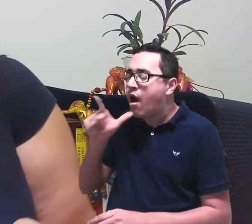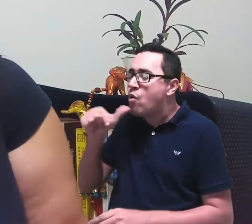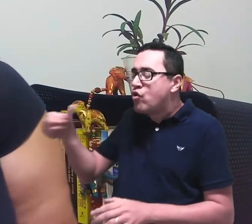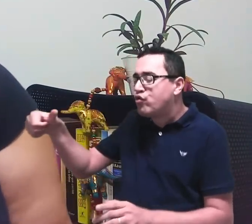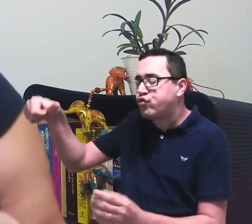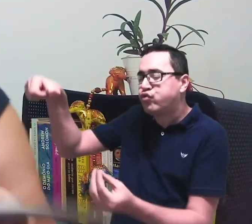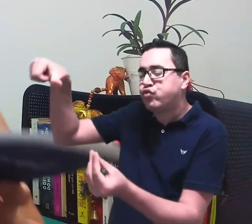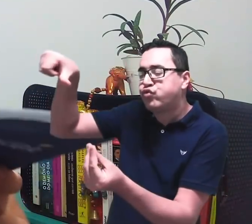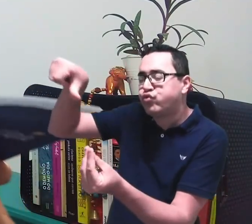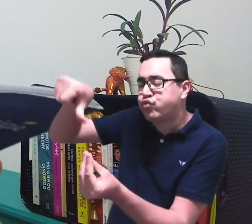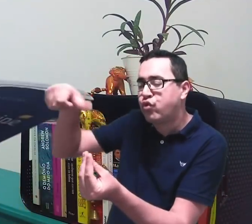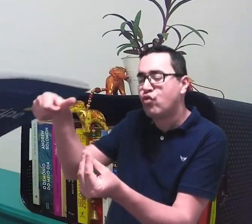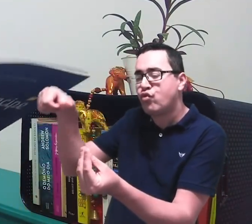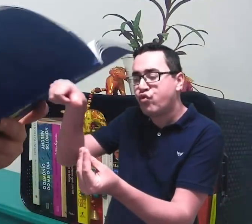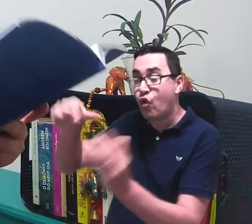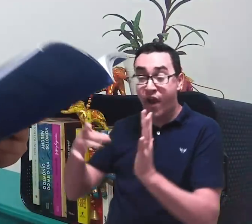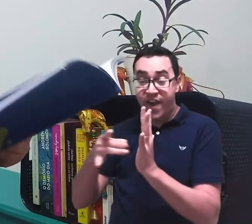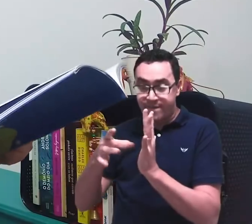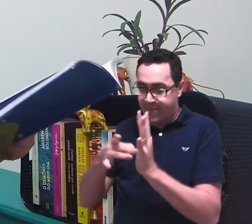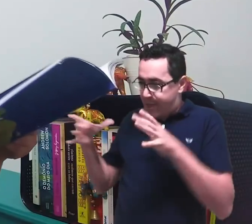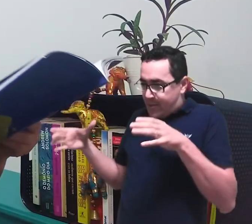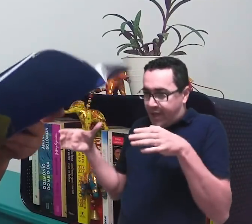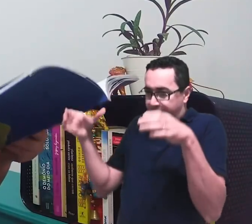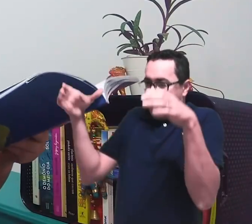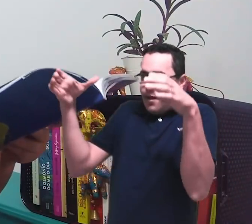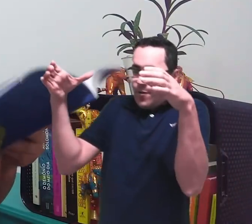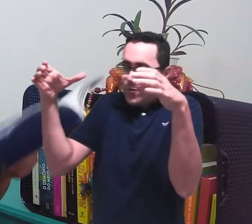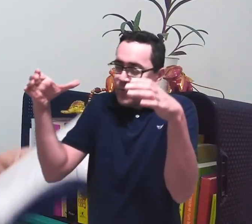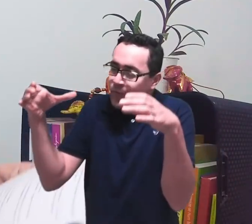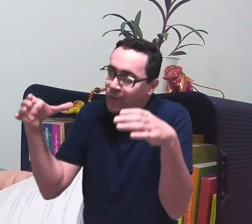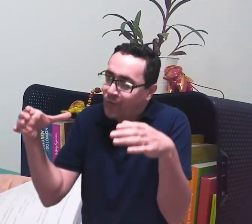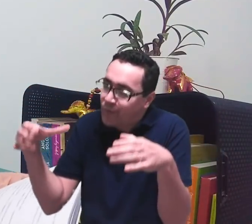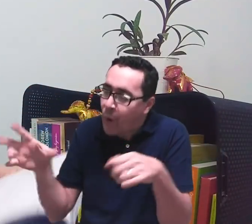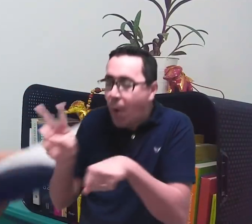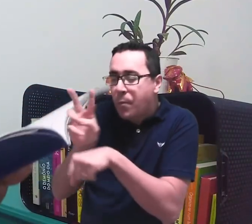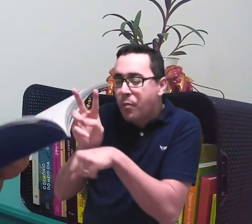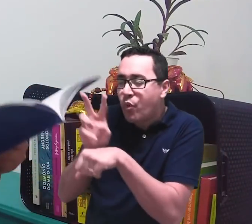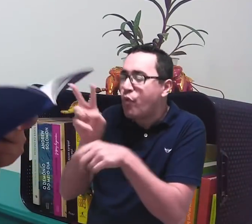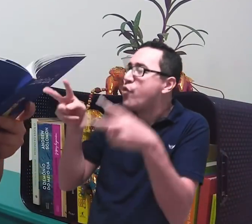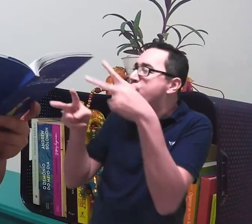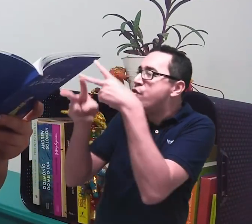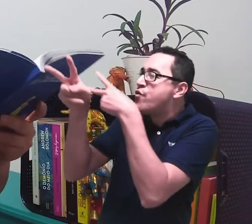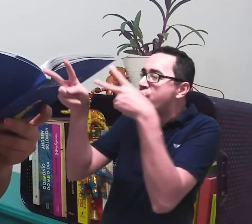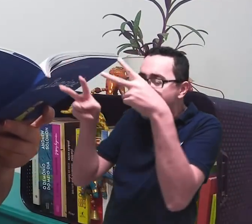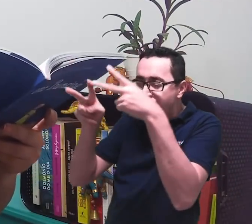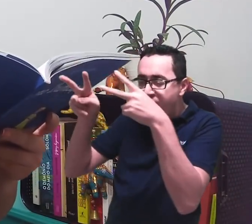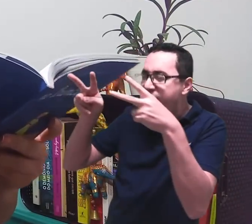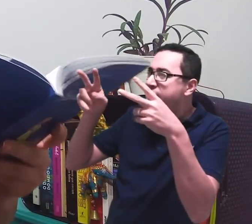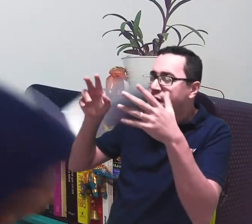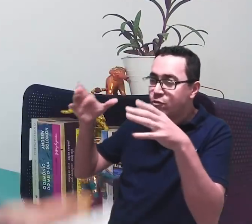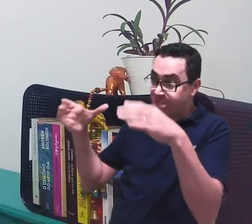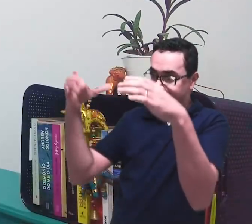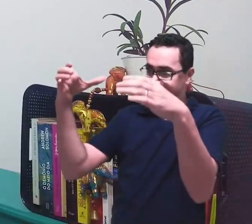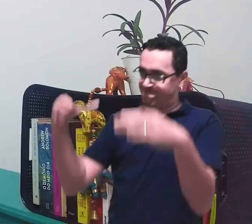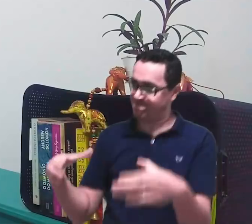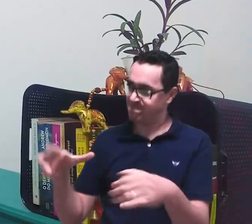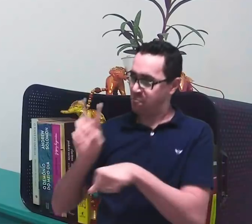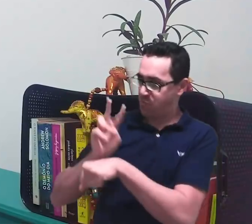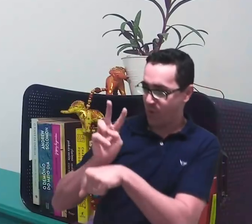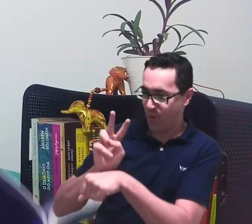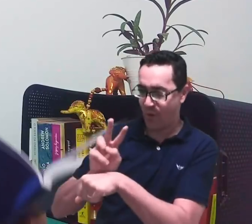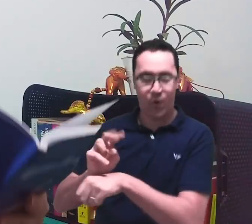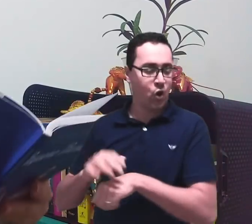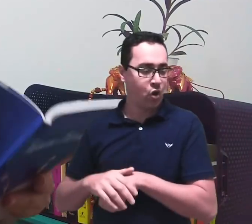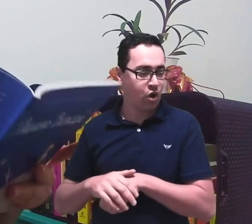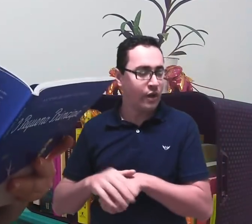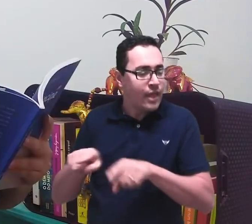que pus numa redoma. Foi ela que protegi com um paravento. Foi por ela que eu matei